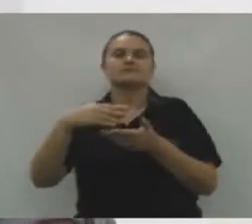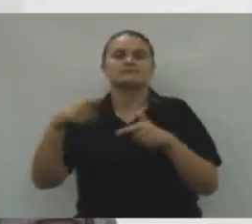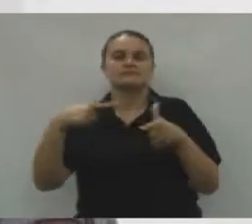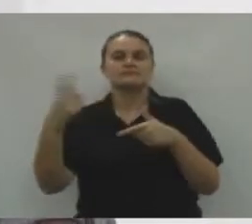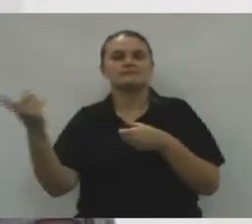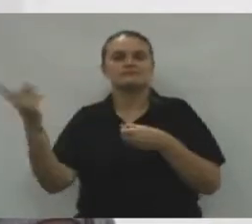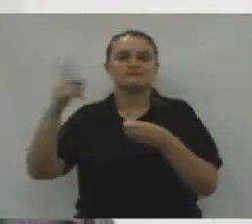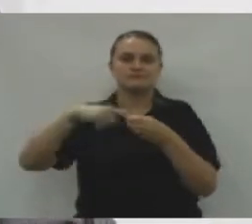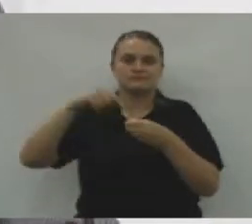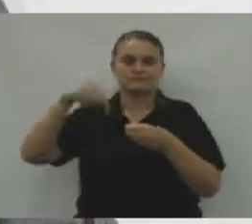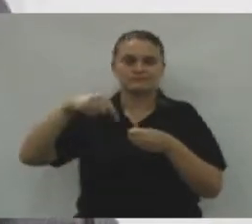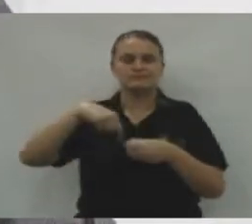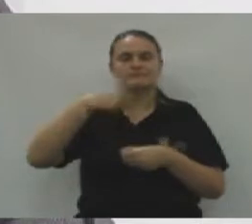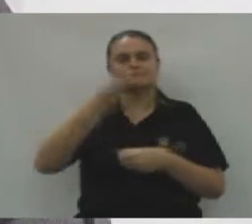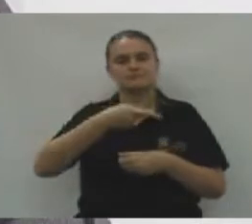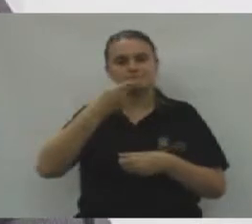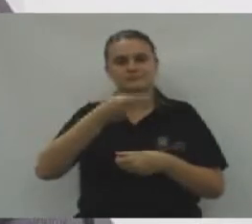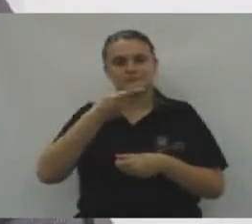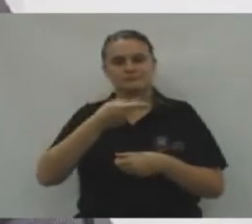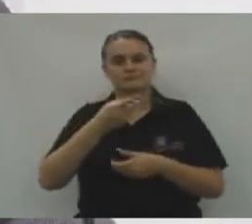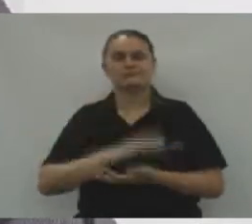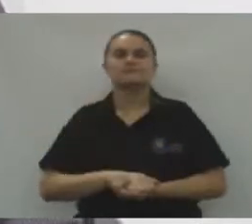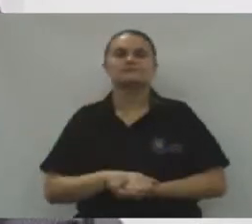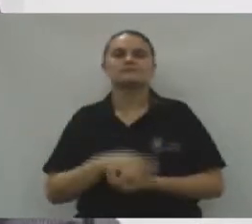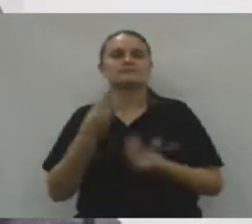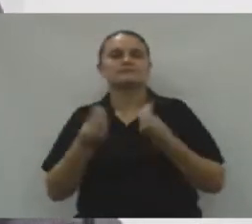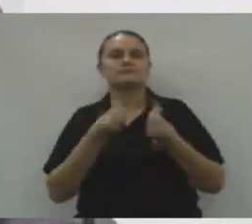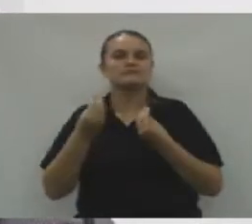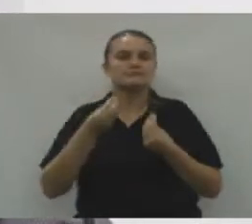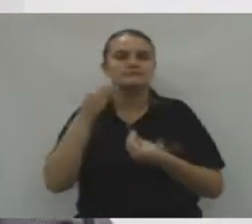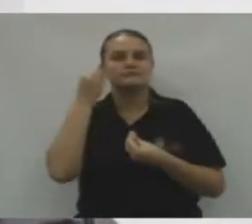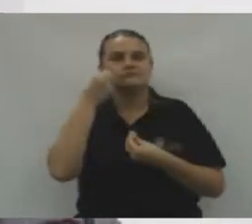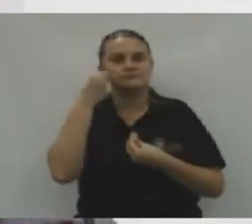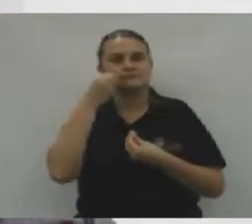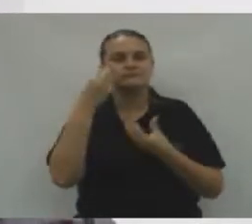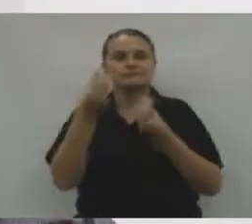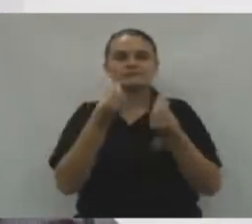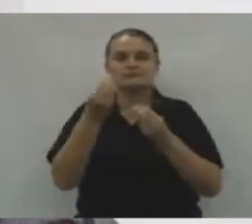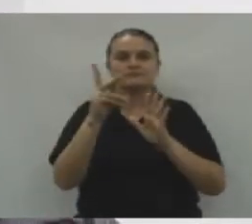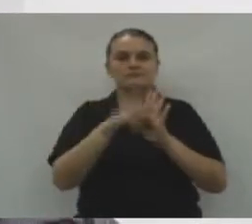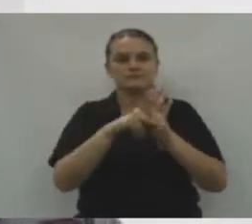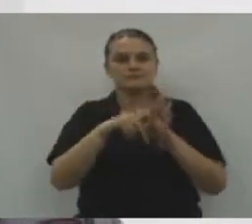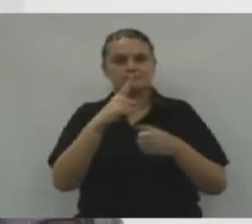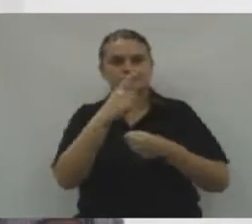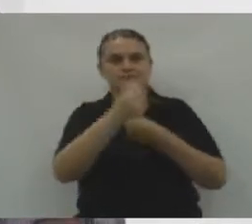nessa tribuna aqui, ocupar o espaço para contar como que vai estar o projeto daqui a um ano.